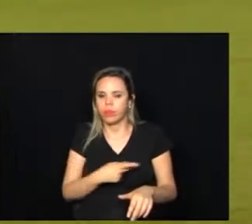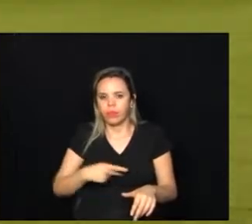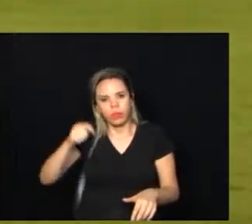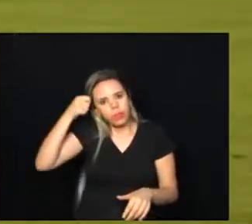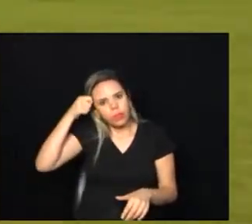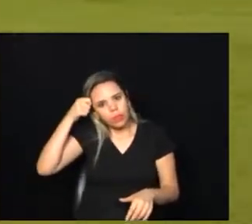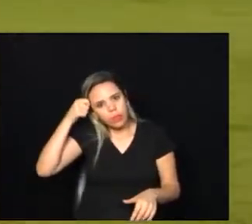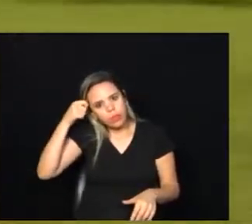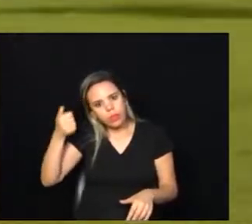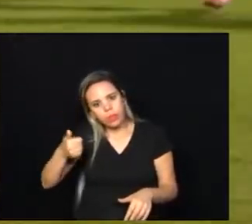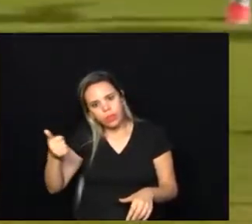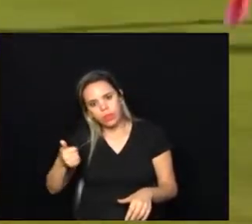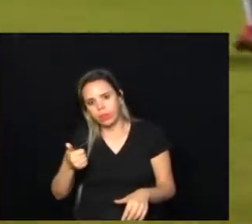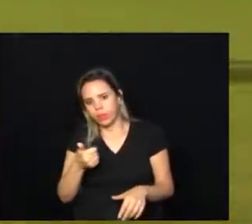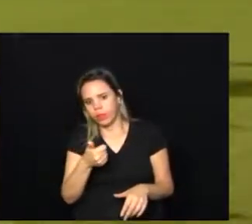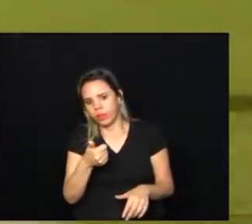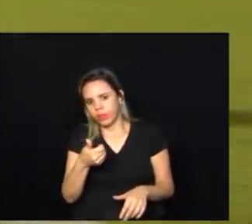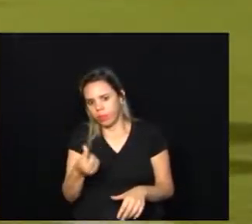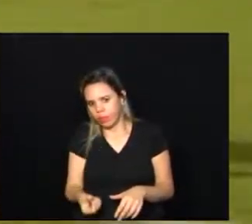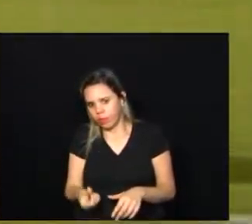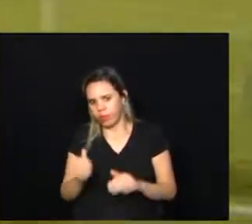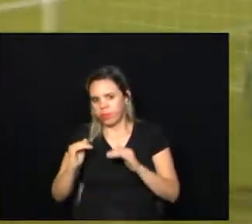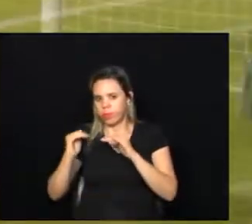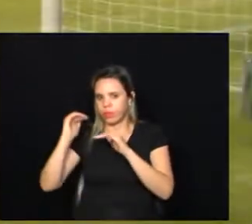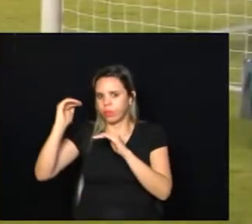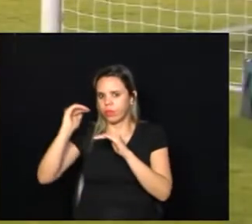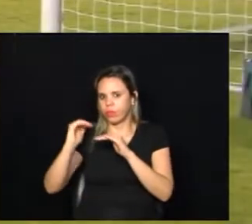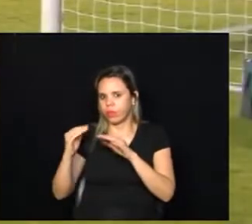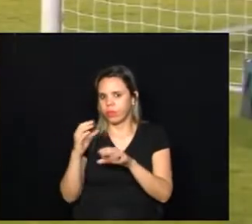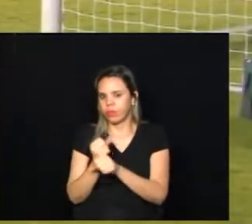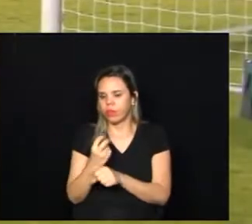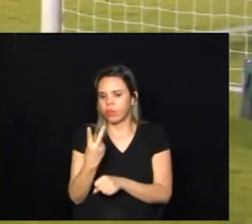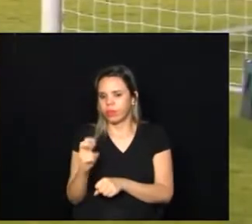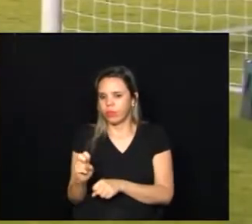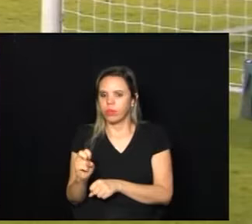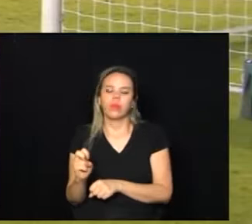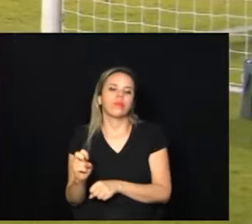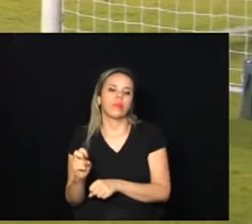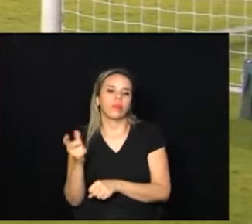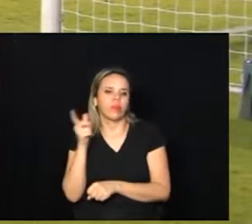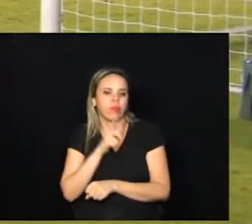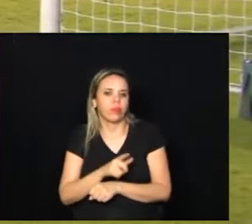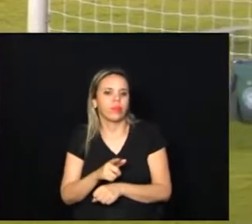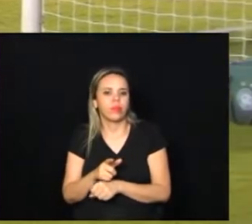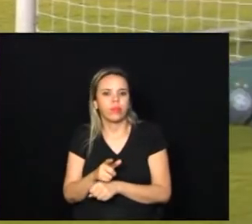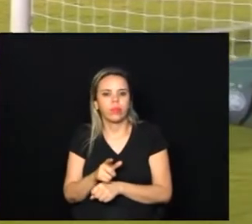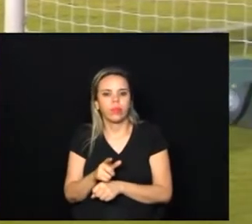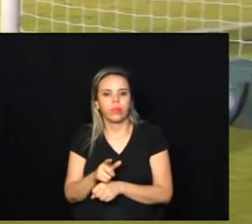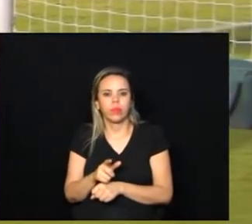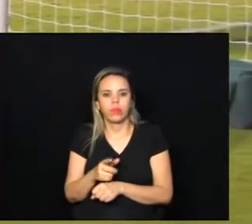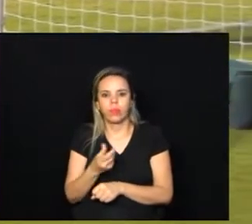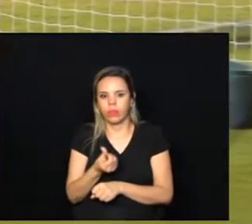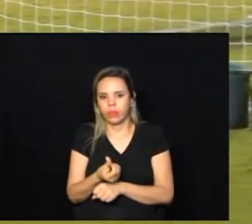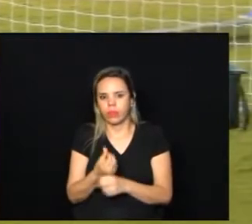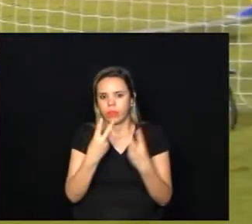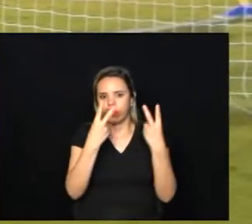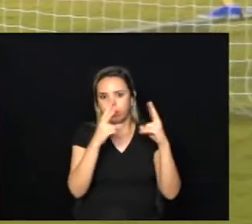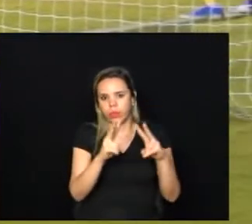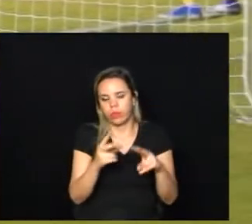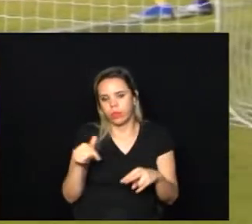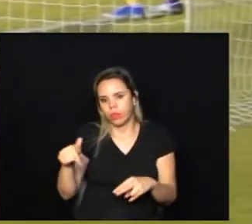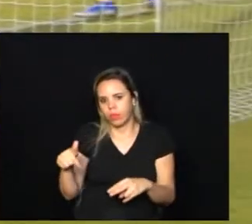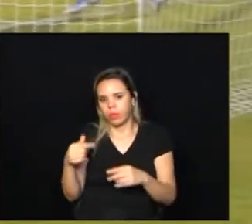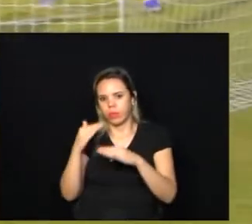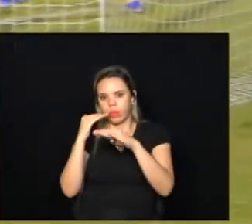Preta, que está na 16ª colocação com 25 pontos conquistados. Foram 6 vitórias,